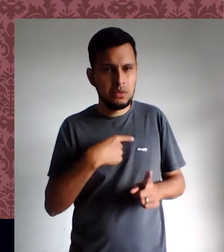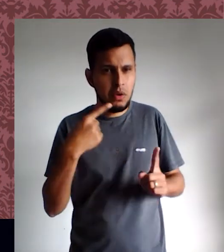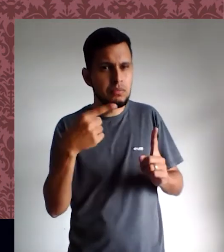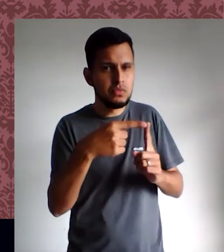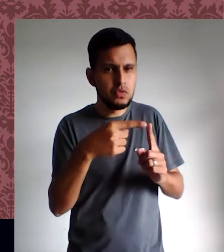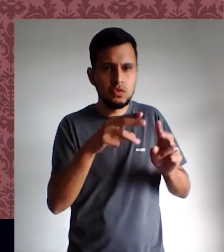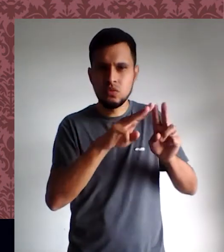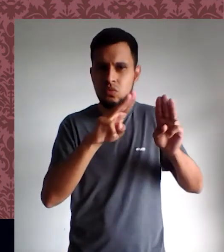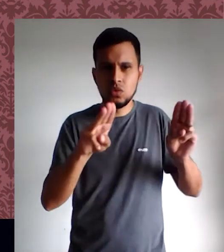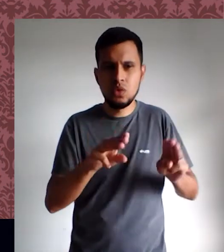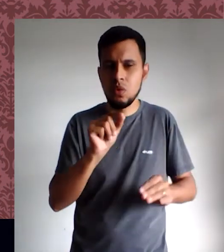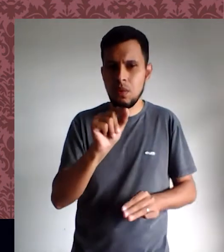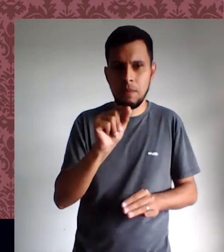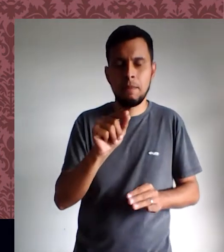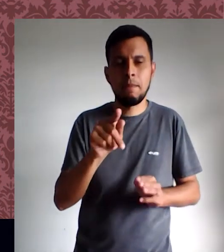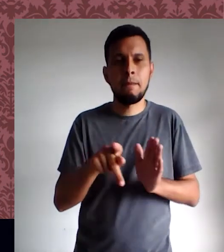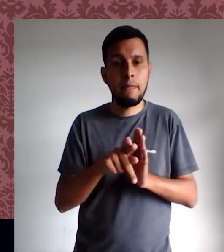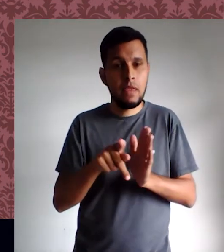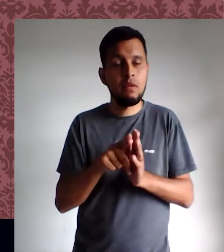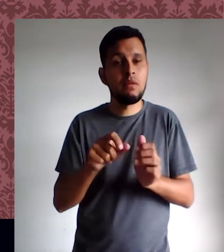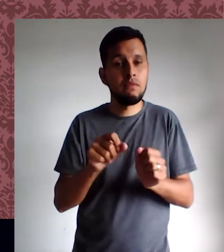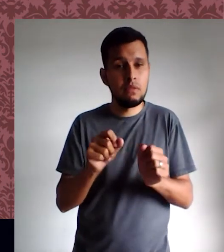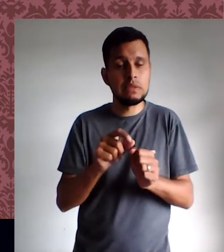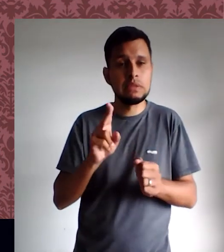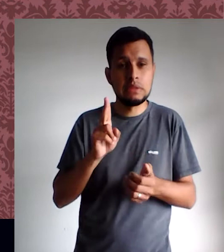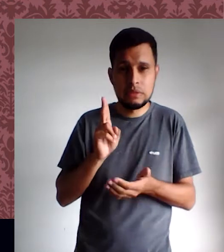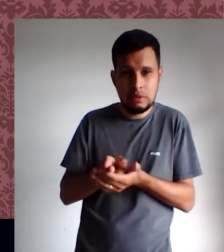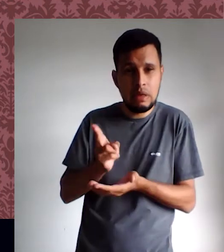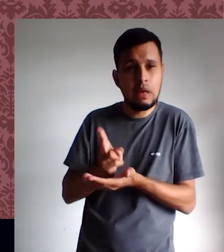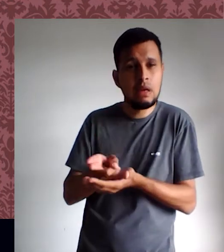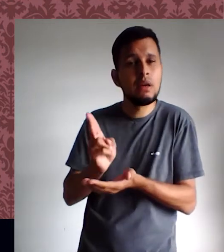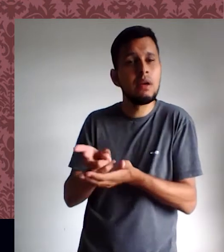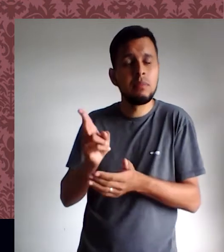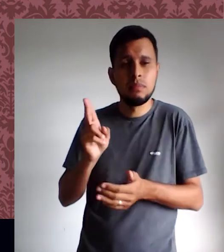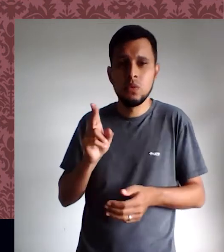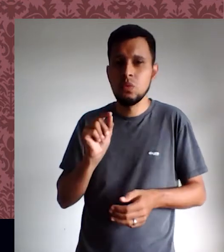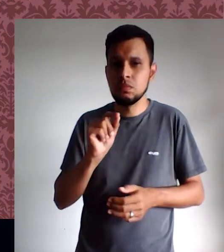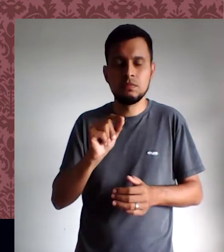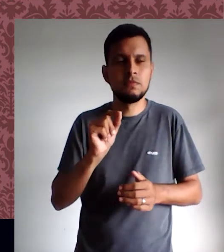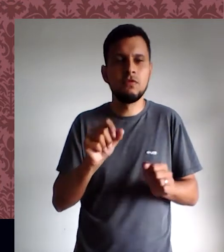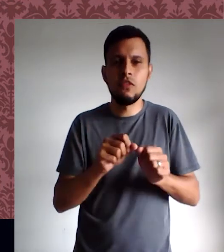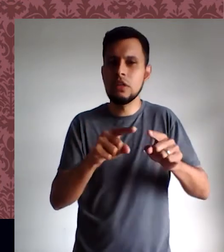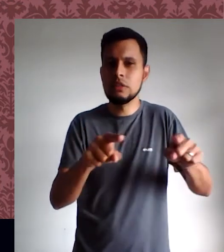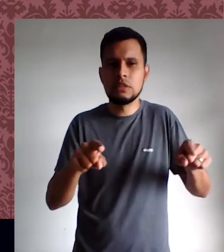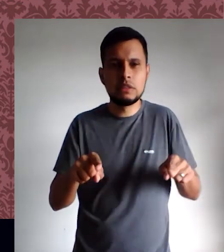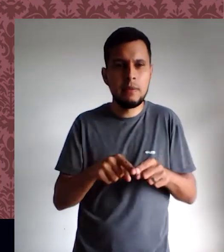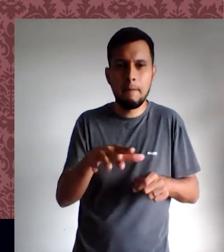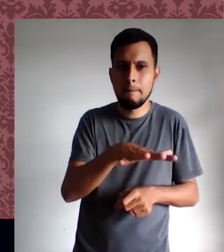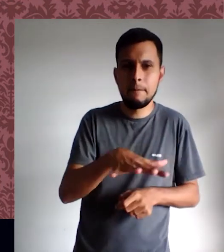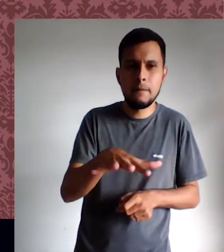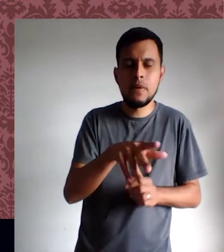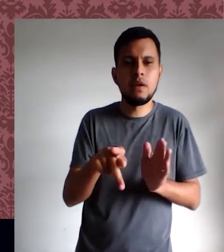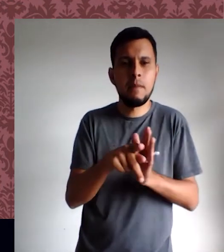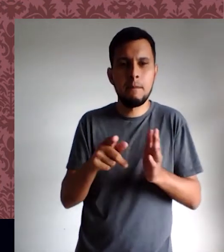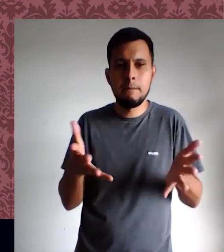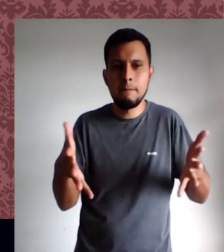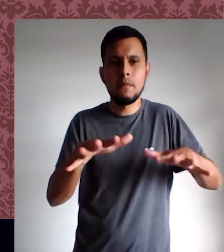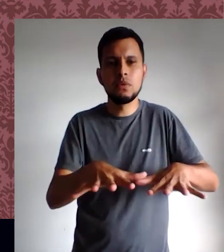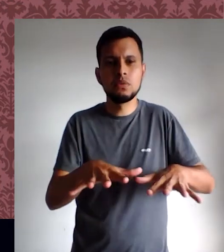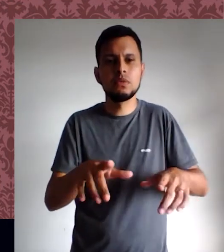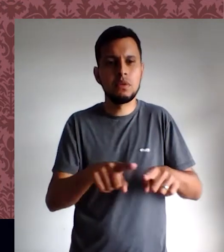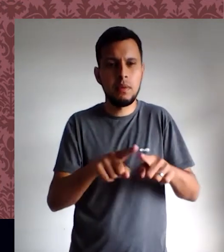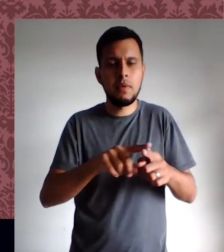museu exatamente cada vez mais fazer desse espaço um espaço de inclusão,